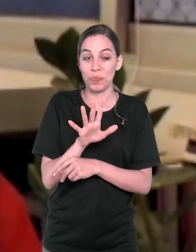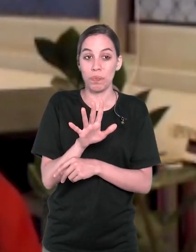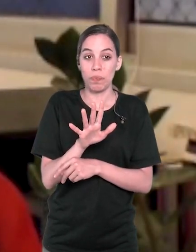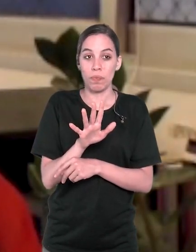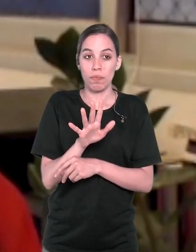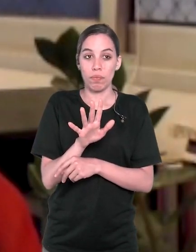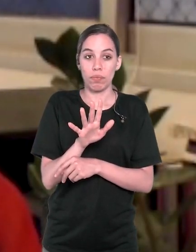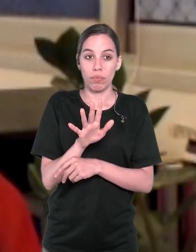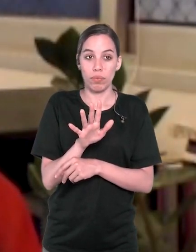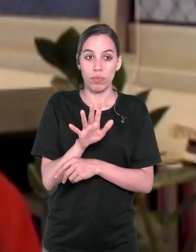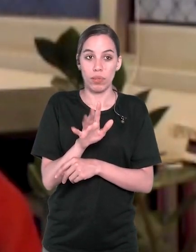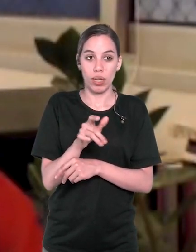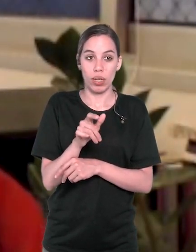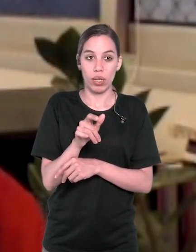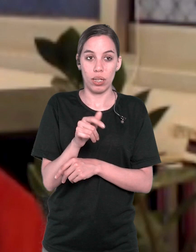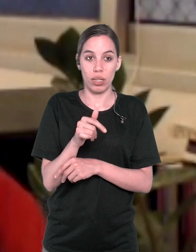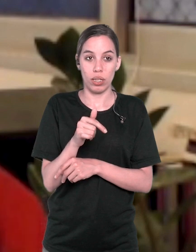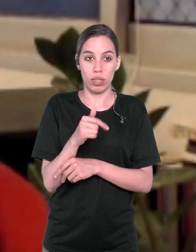o documentário